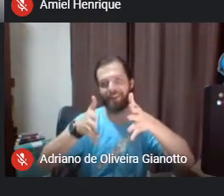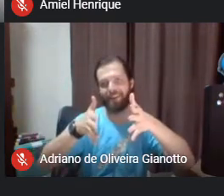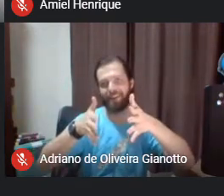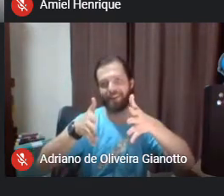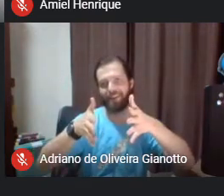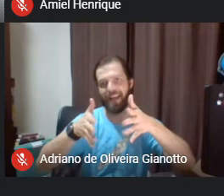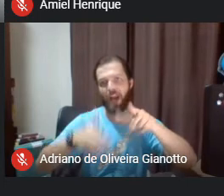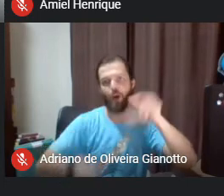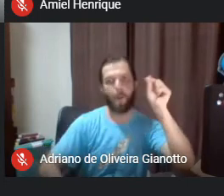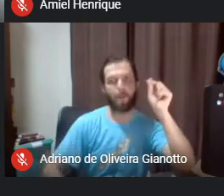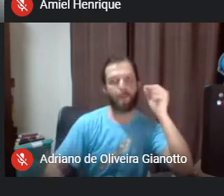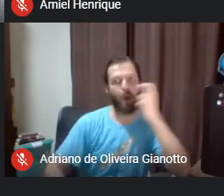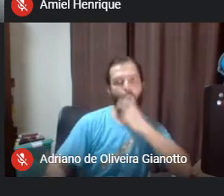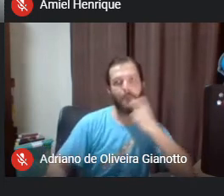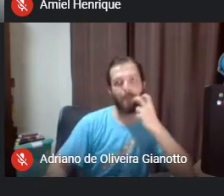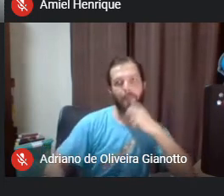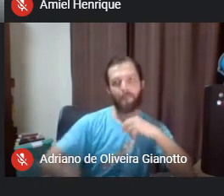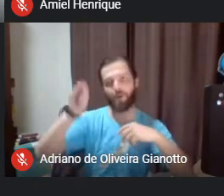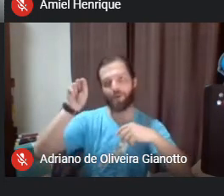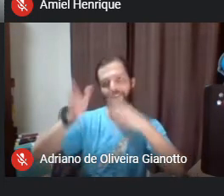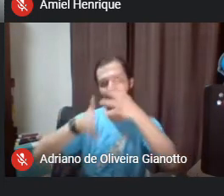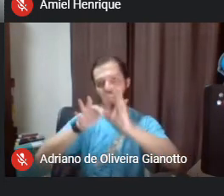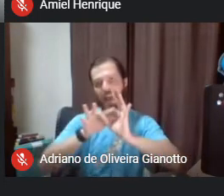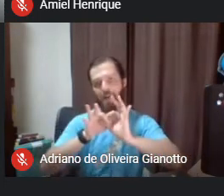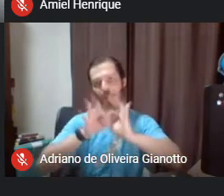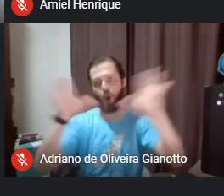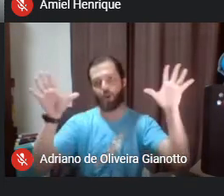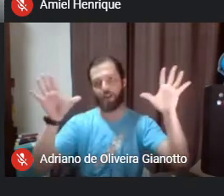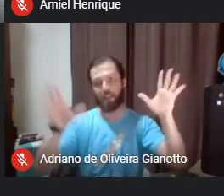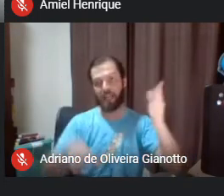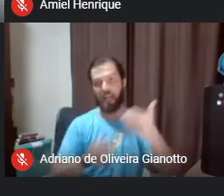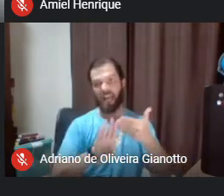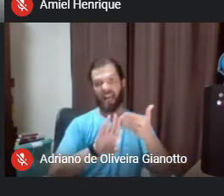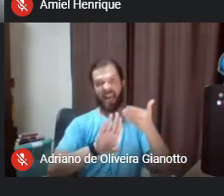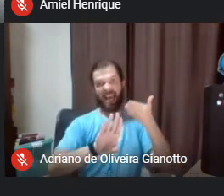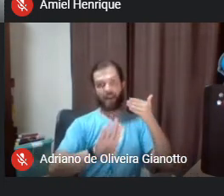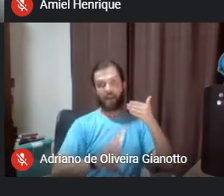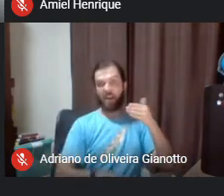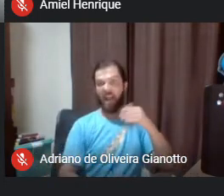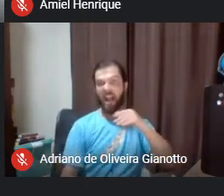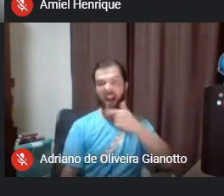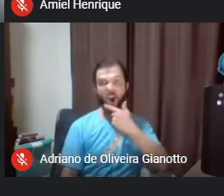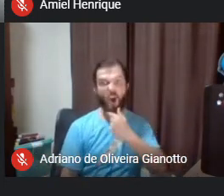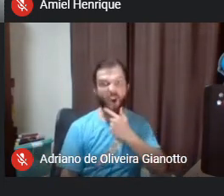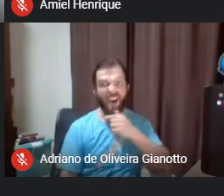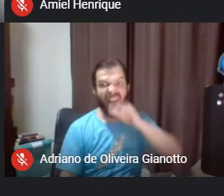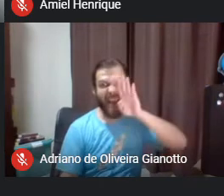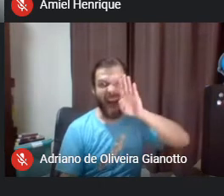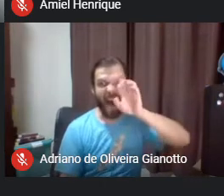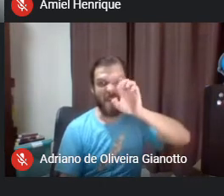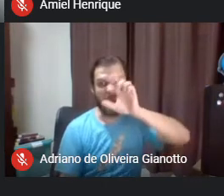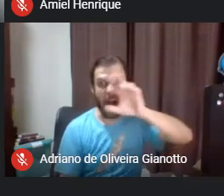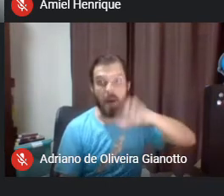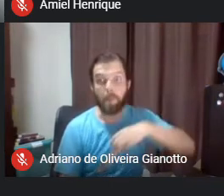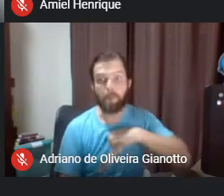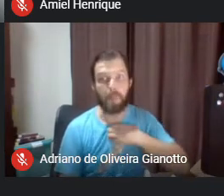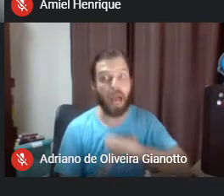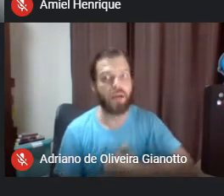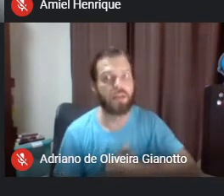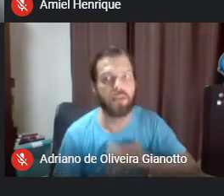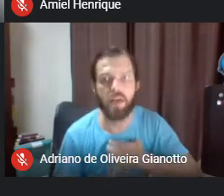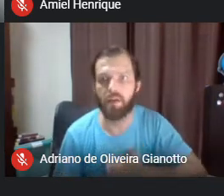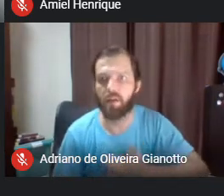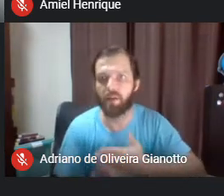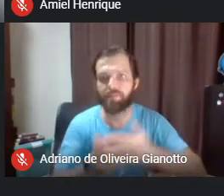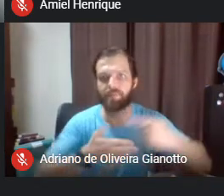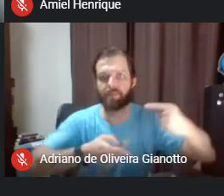uma liberação sobre a língua de sinais. Aí se tornou optativo. Poderia escolher oralismo ou língua